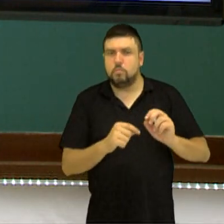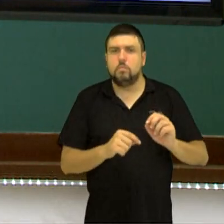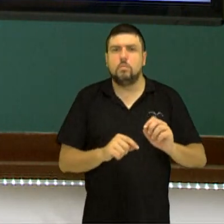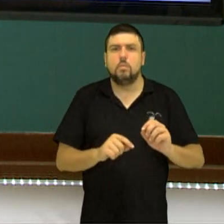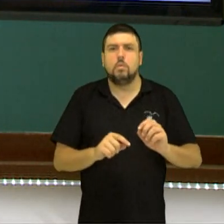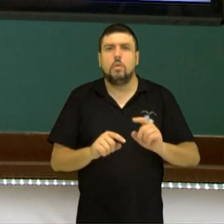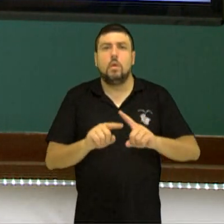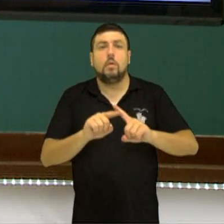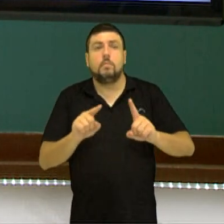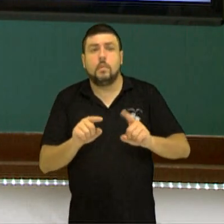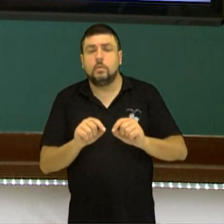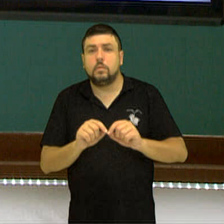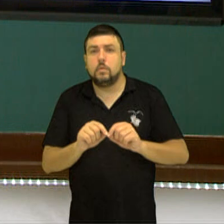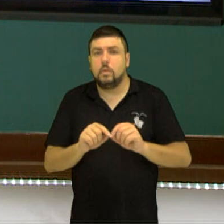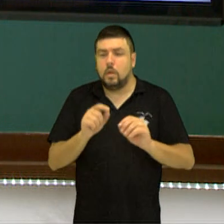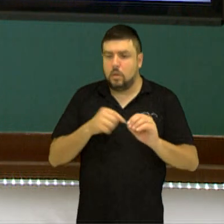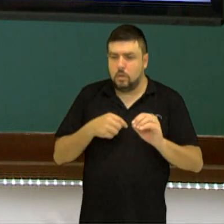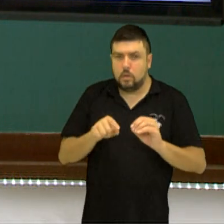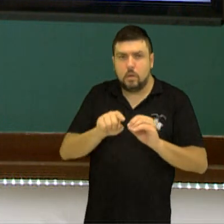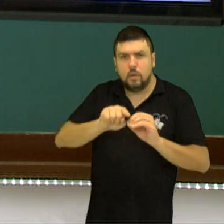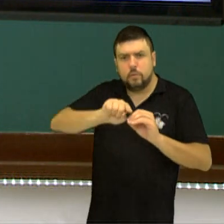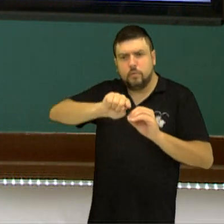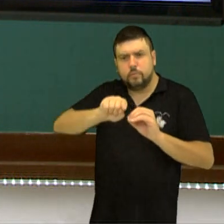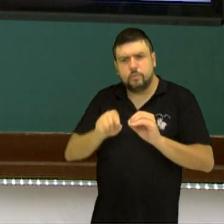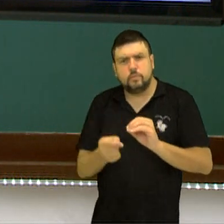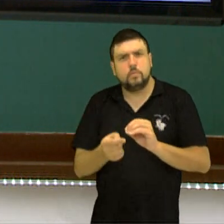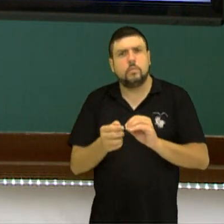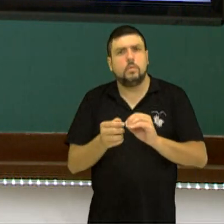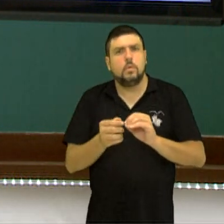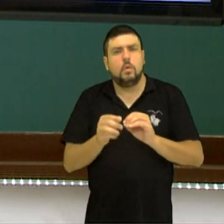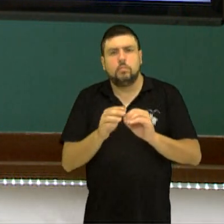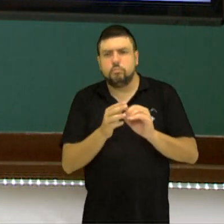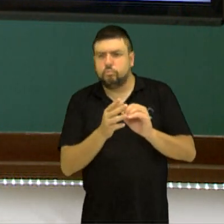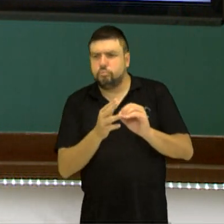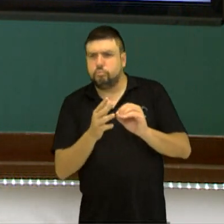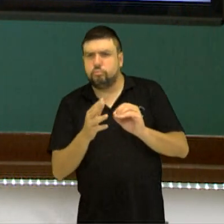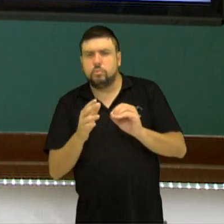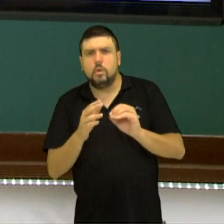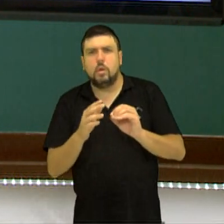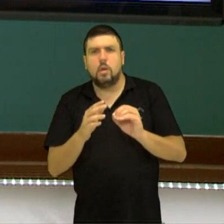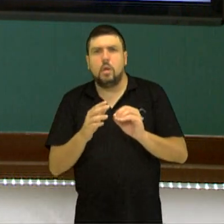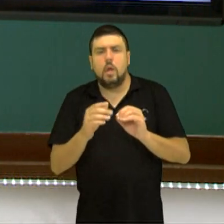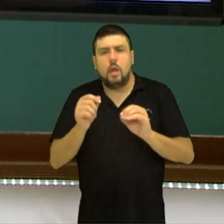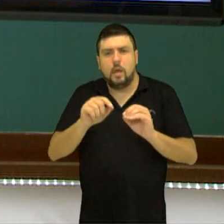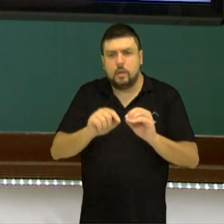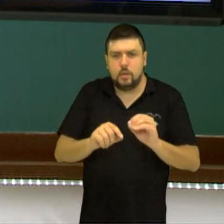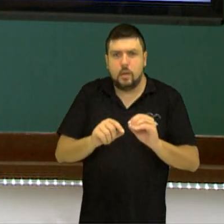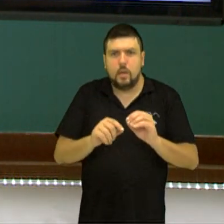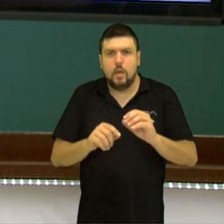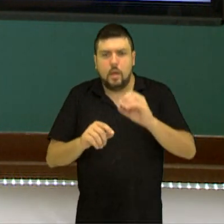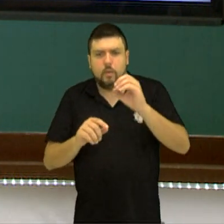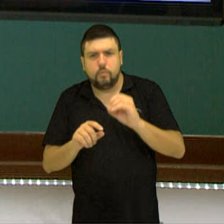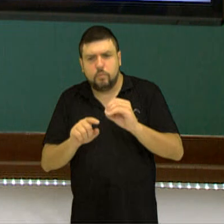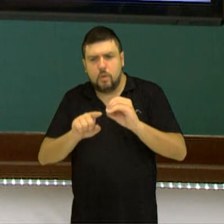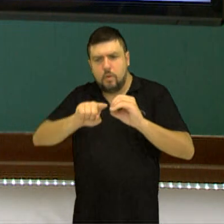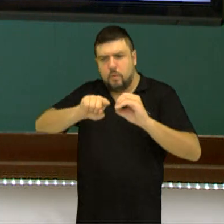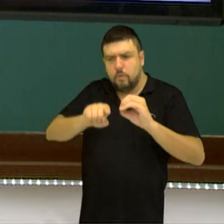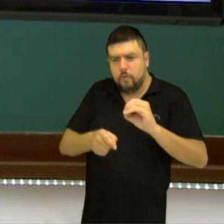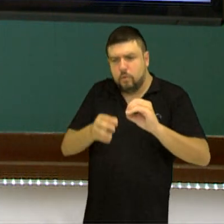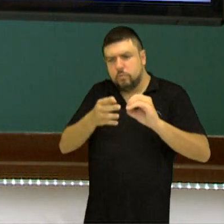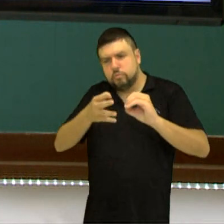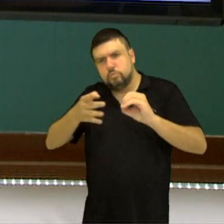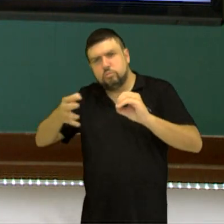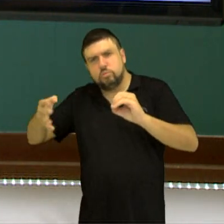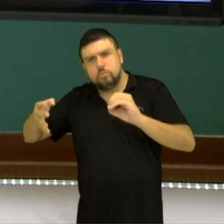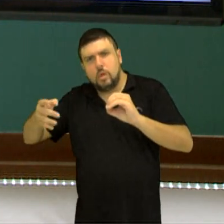vírgula, nós temos então dividido por 10, ou seja, 10 vezes menor. Aqui 100 vezes menor, aqui 1.000 vezes menor, por isso